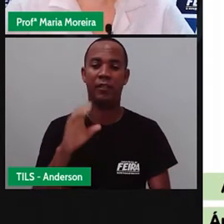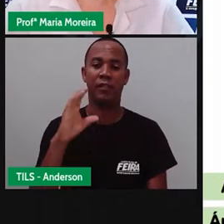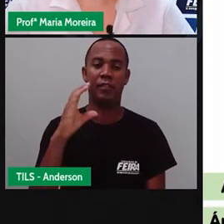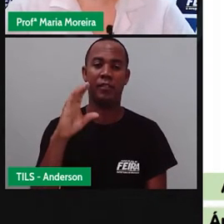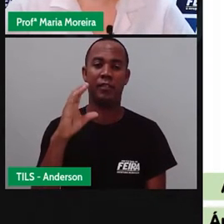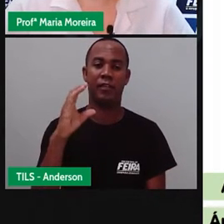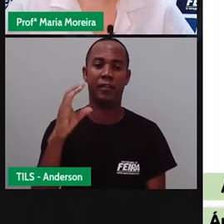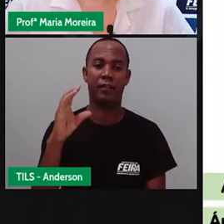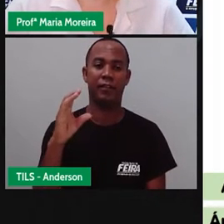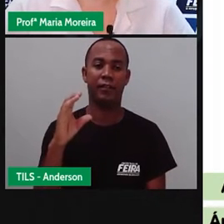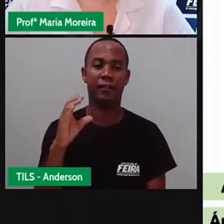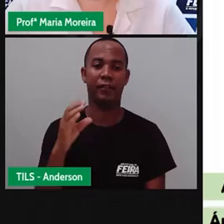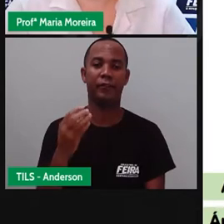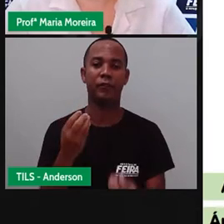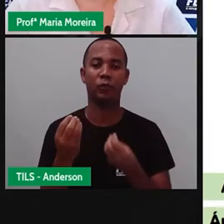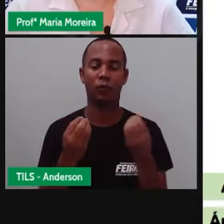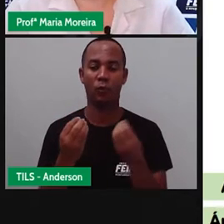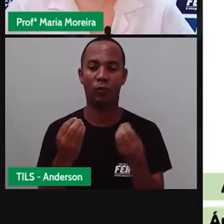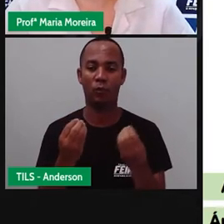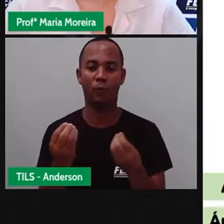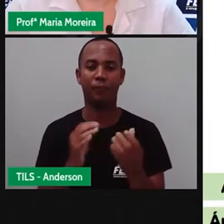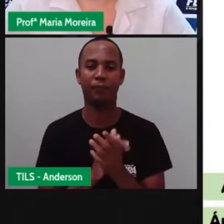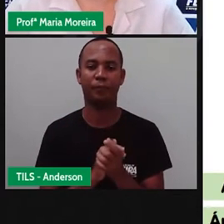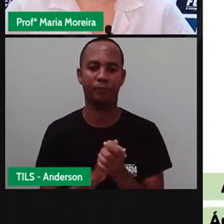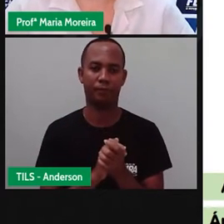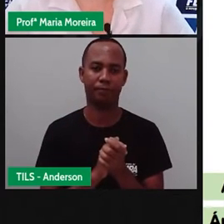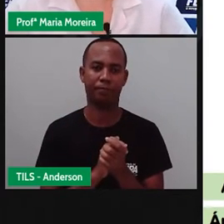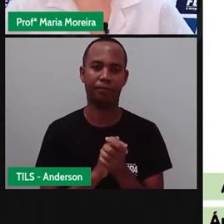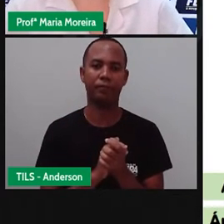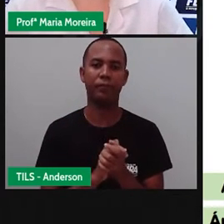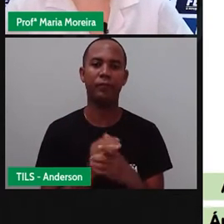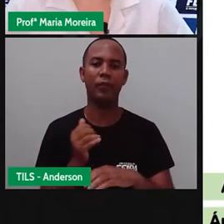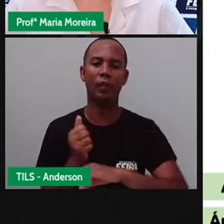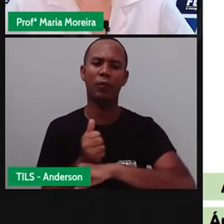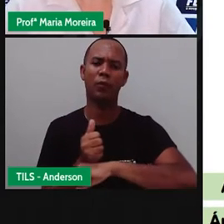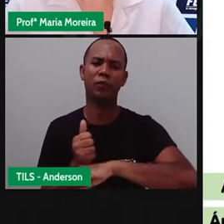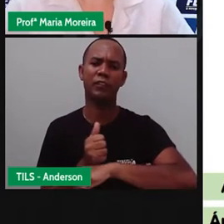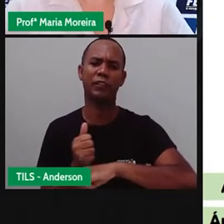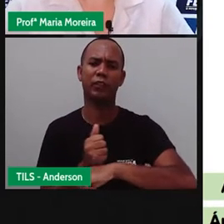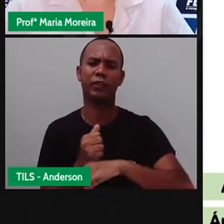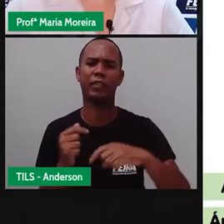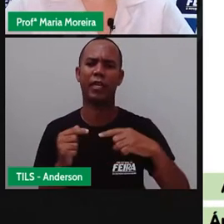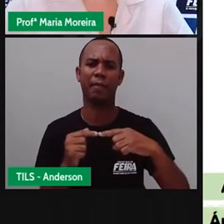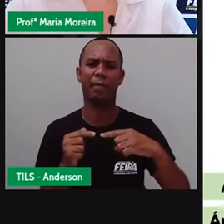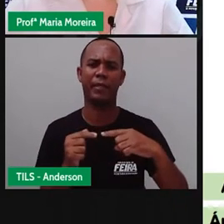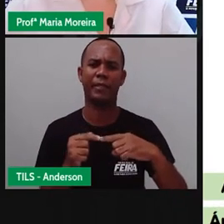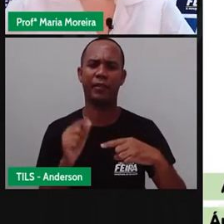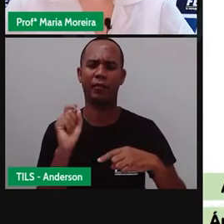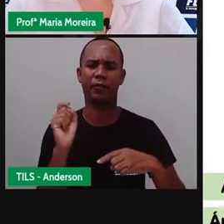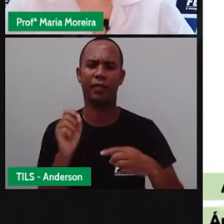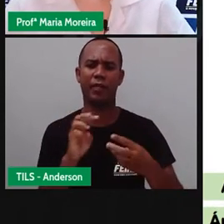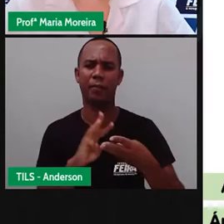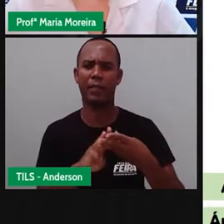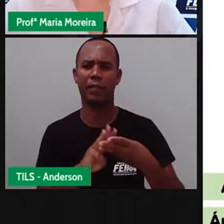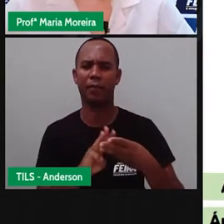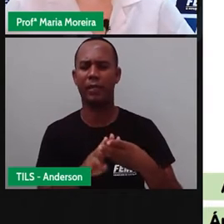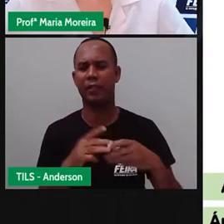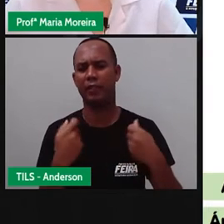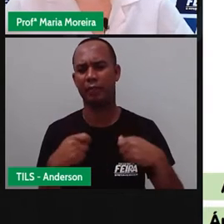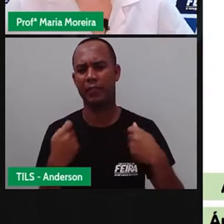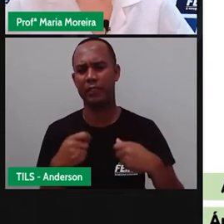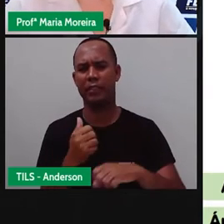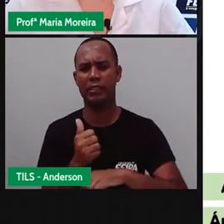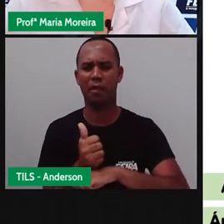e matemática né tem a ver com as profissões Será que tem muita Professor gente precisa da